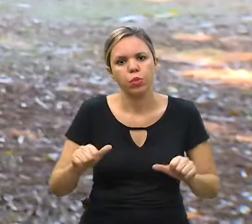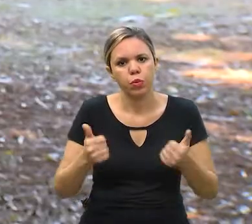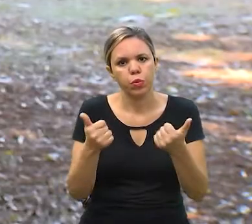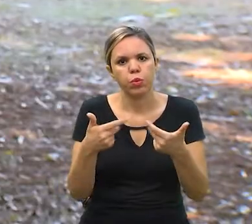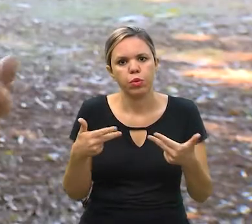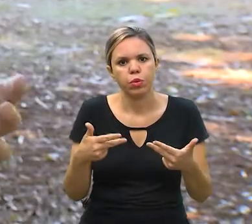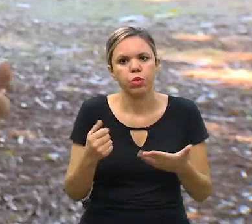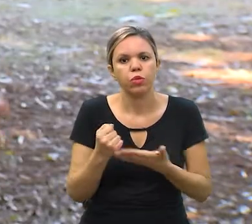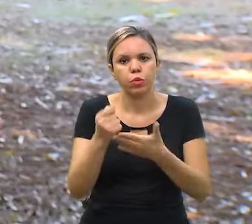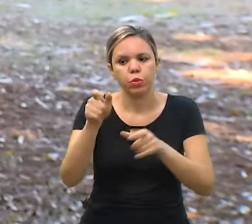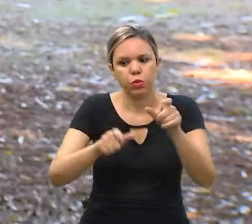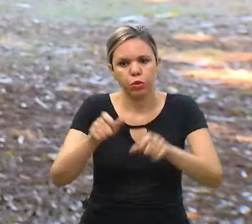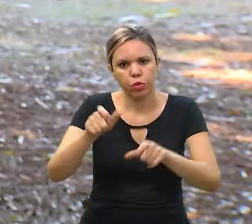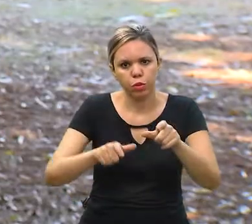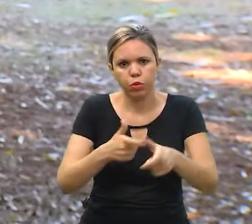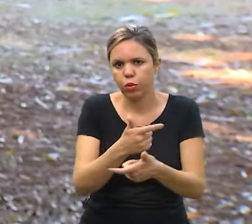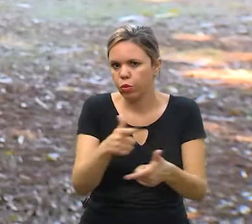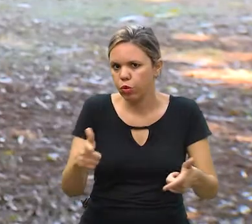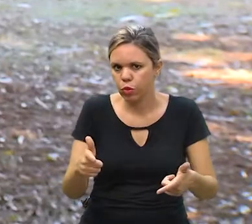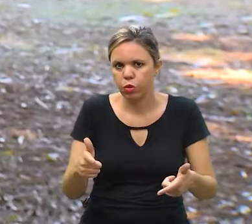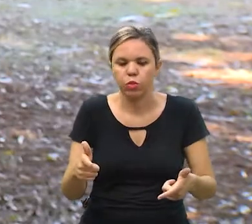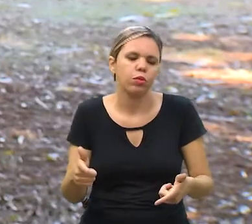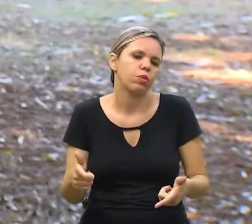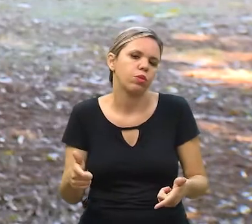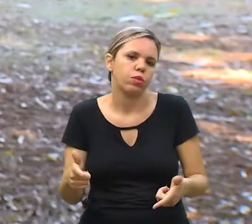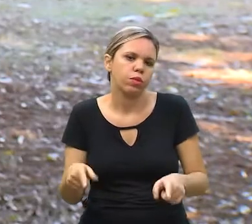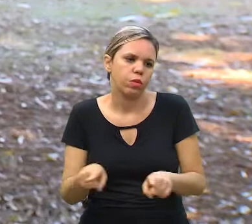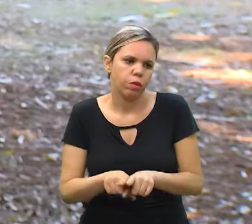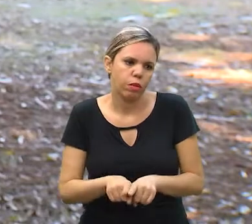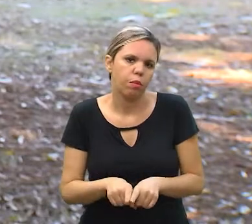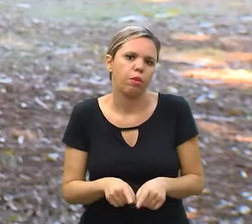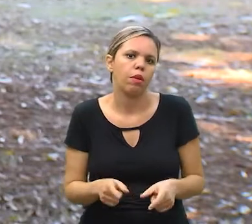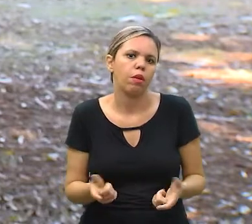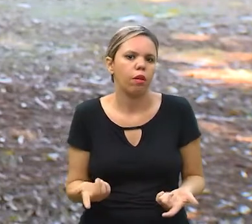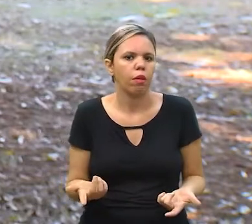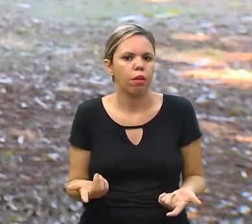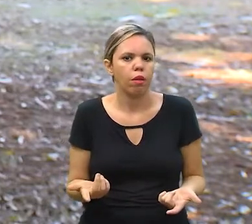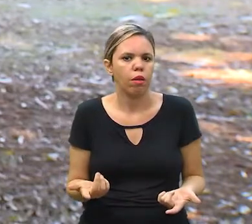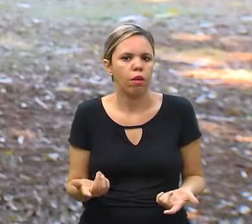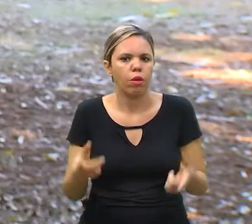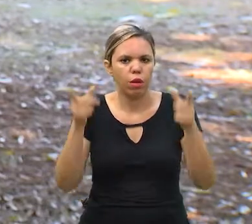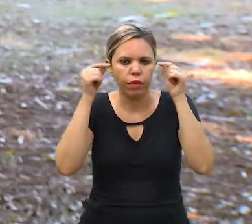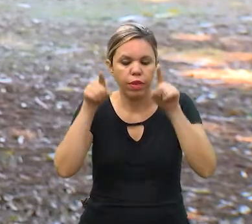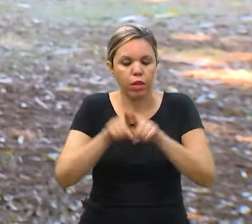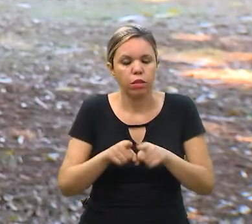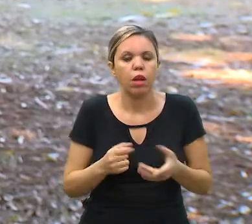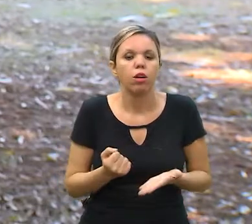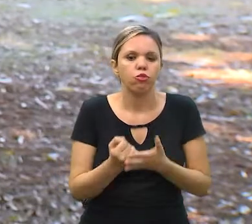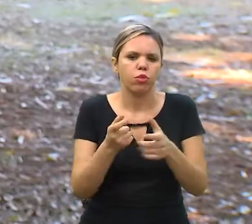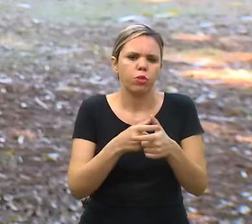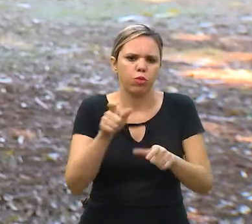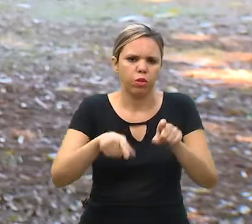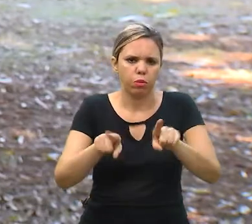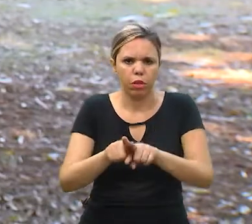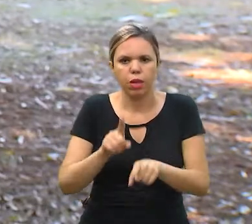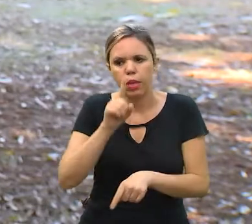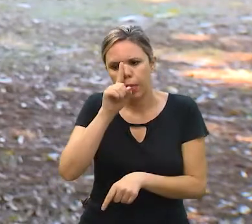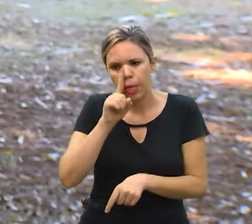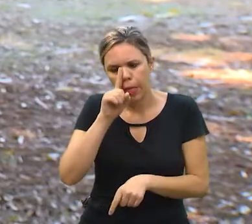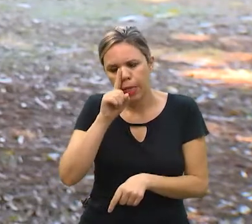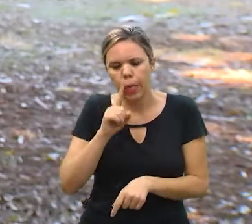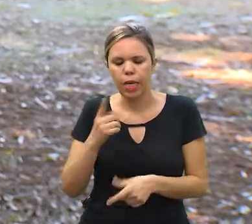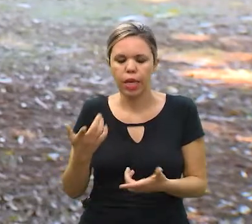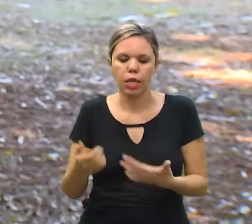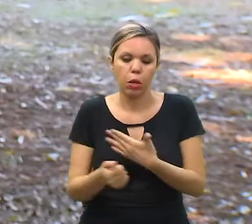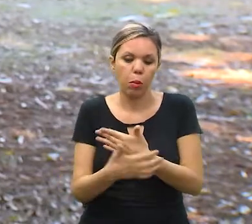positiva, ajude aquelas pessoas que não estão numa situação positiva assim. Existe um negócio no mercado financeiro, uma expressão que chama-se risco moral,